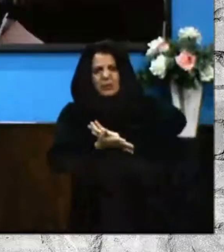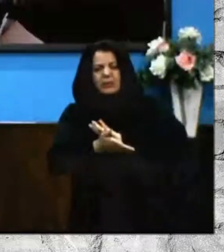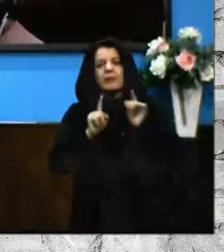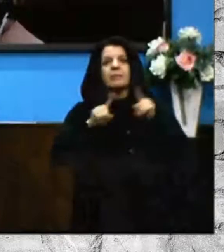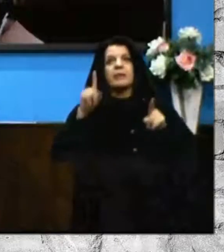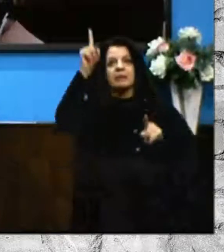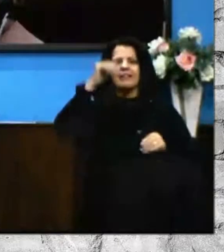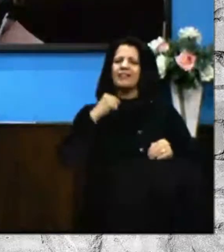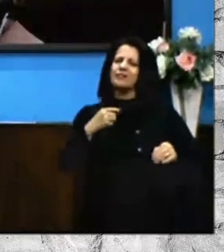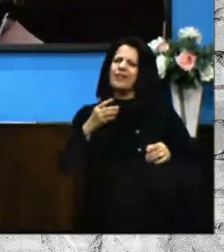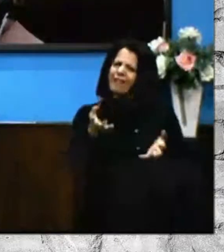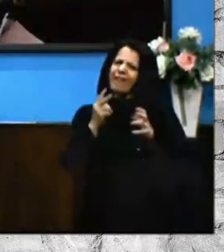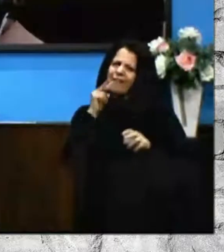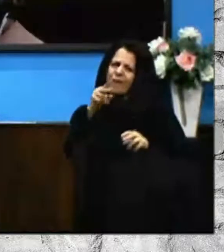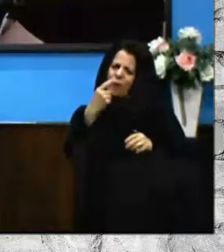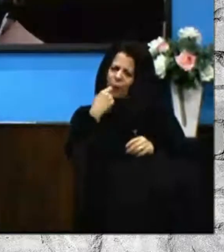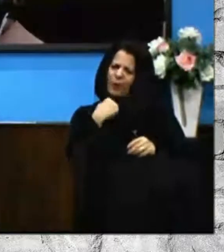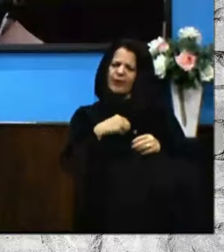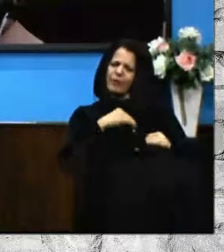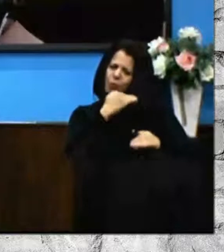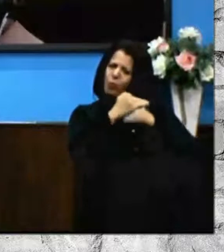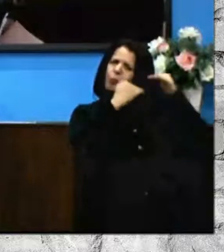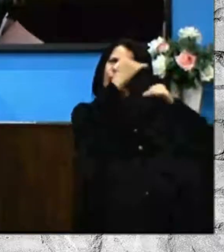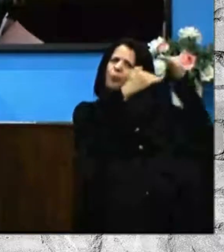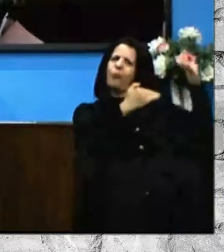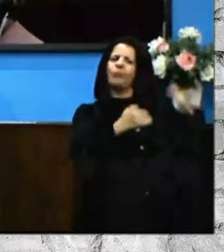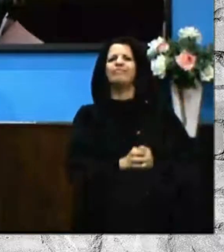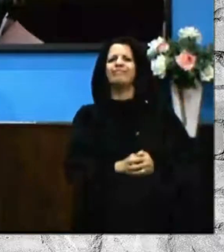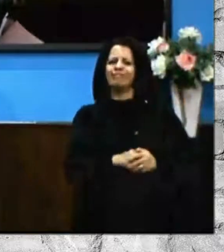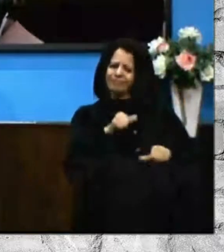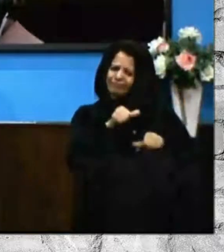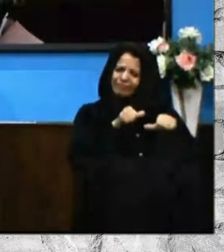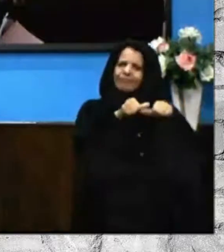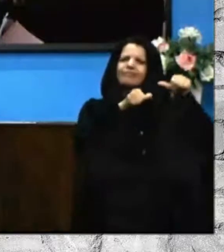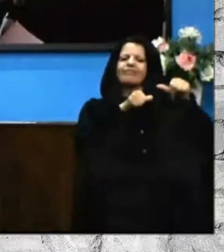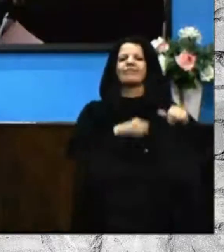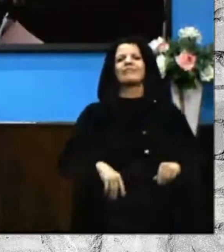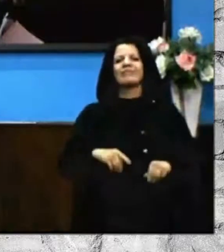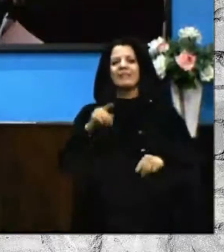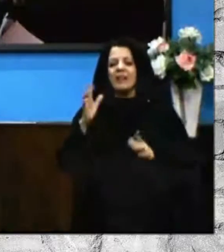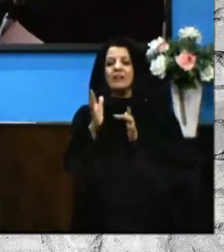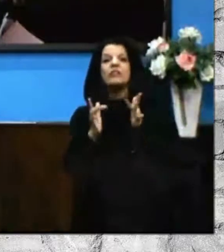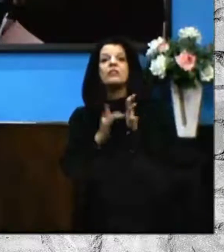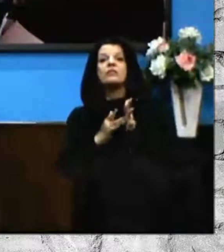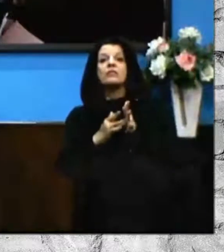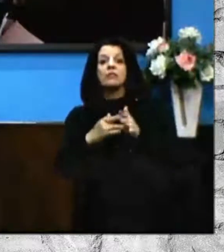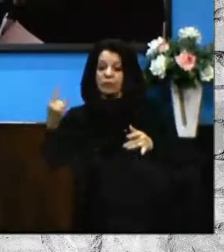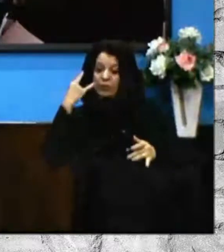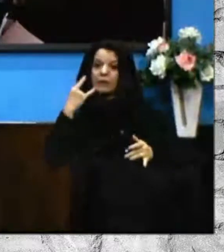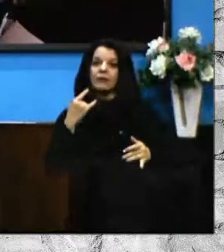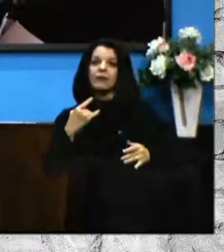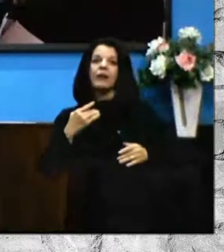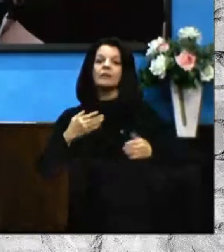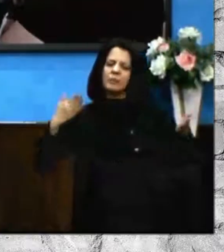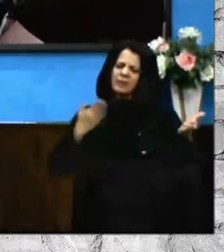ver progredindo. No texto em tela, Jesus foi tentado, mas foi aprovado. A tentação revelou